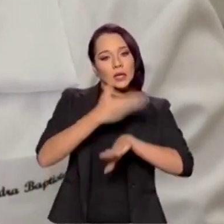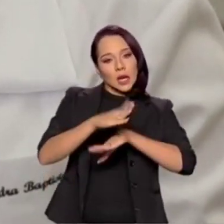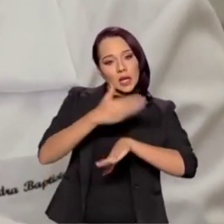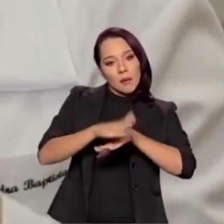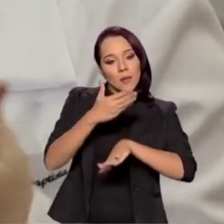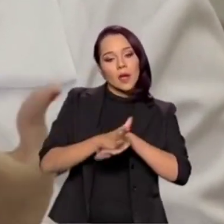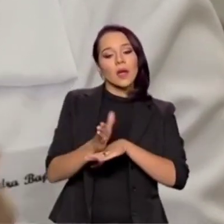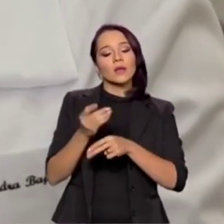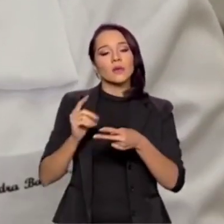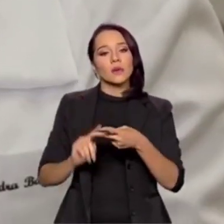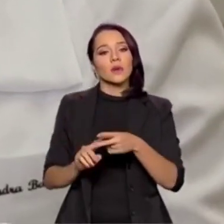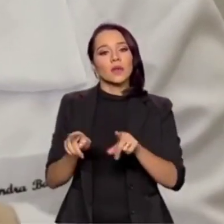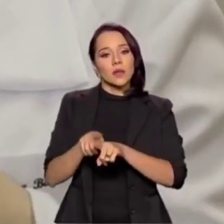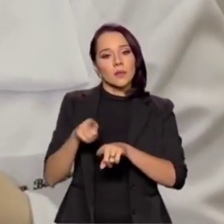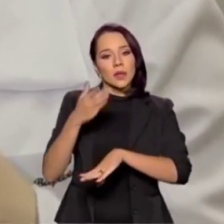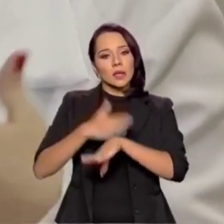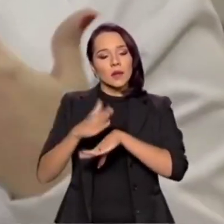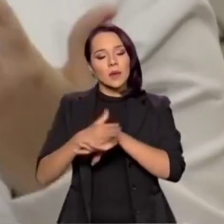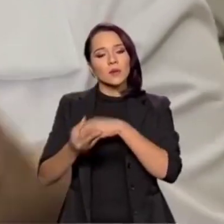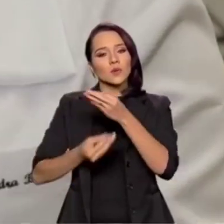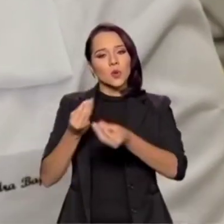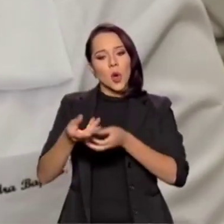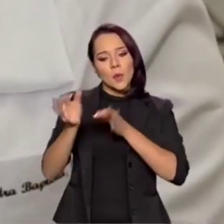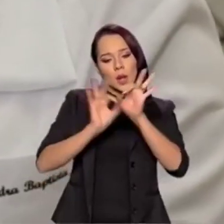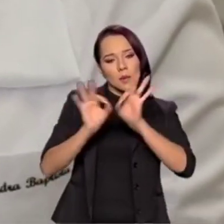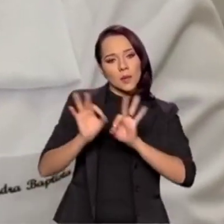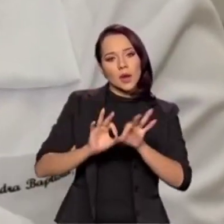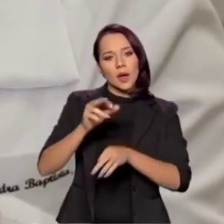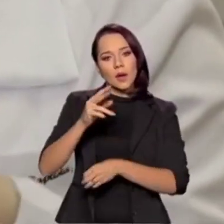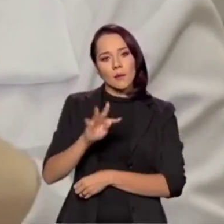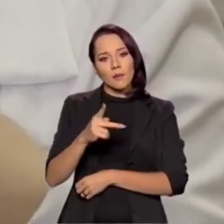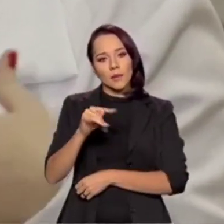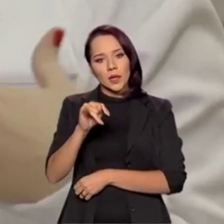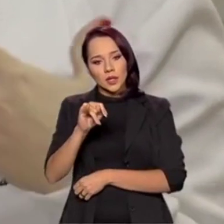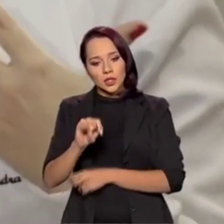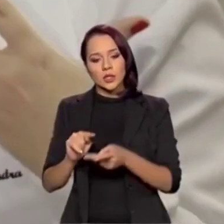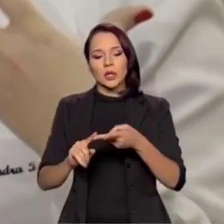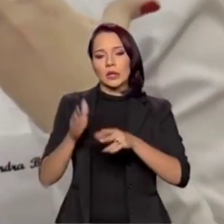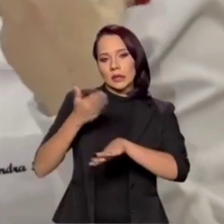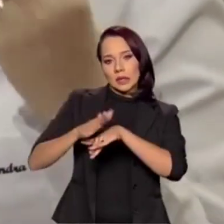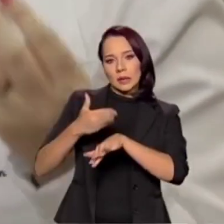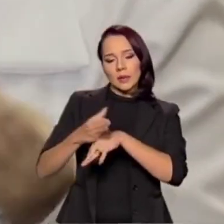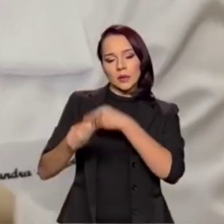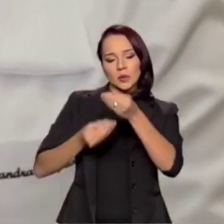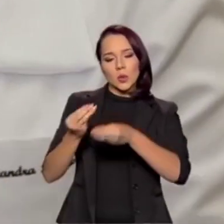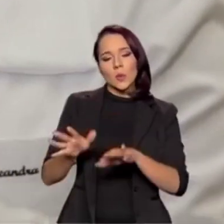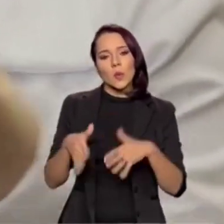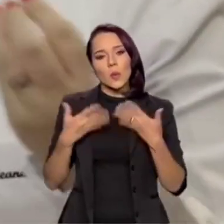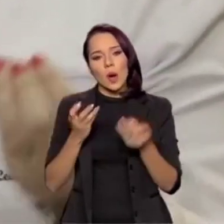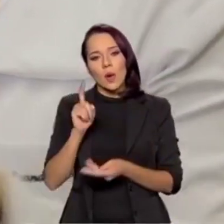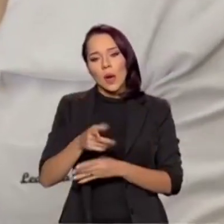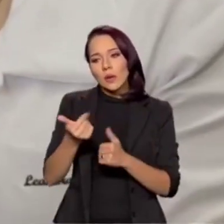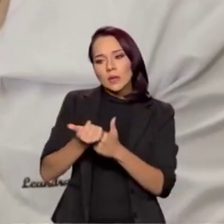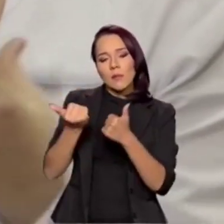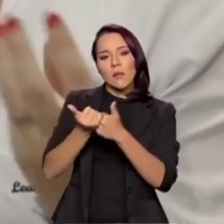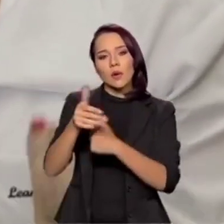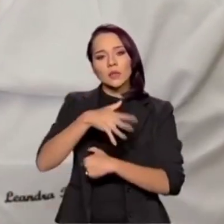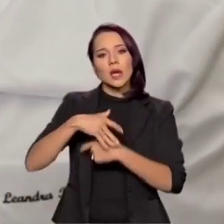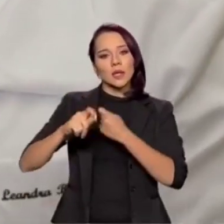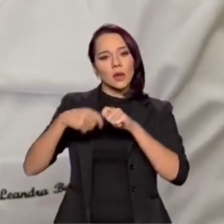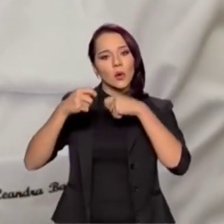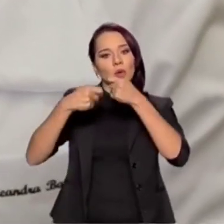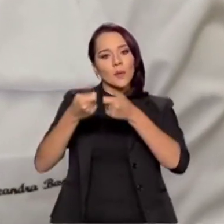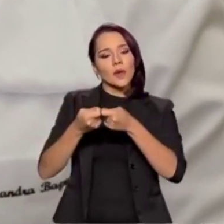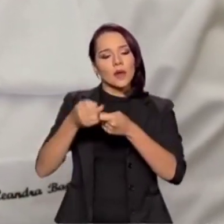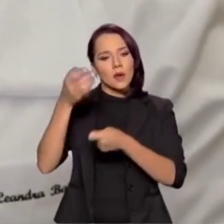treinamentos lá, treinamentos de como montar o pitch, treinamentos de quais são os apoios econômicos que você